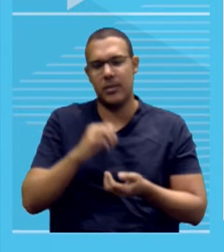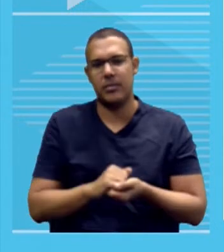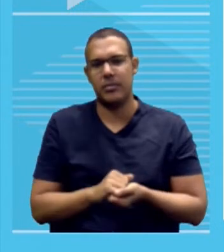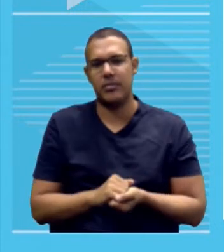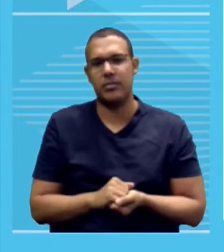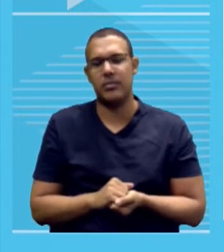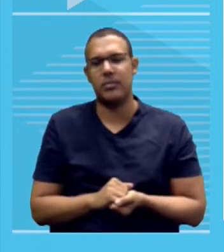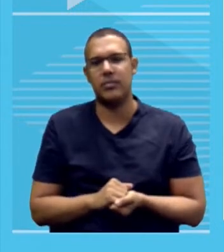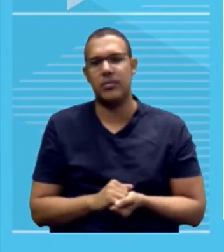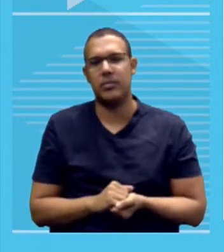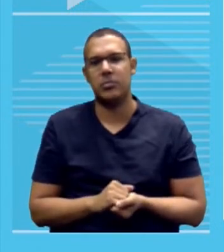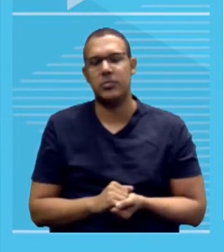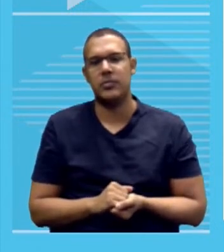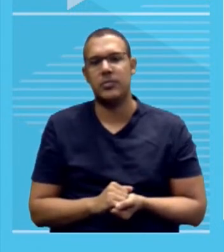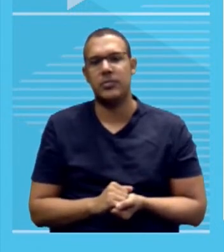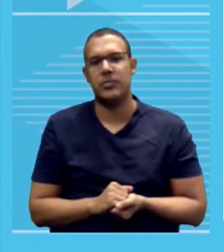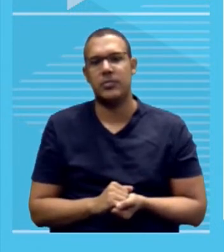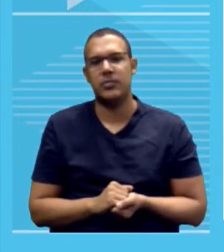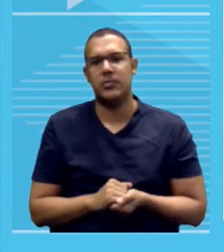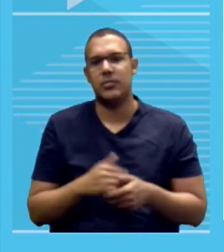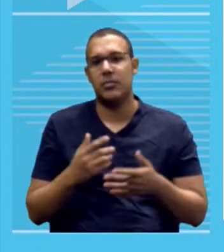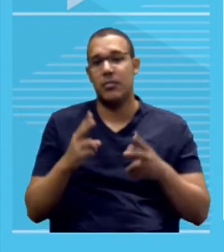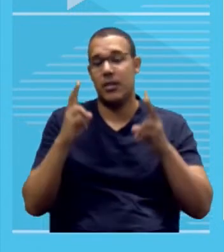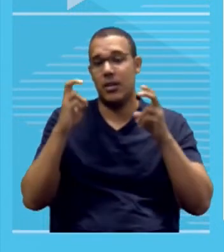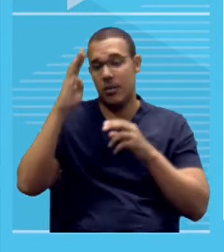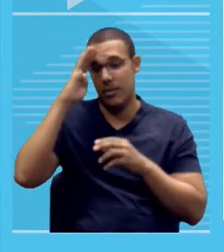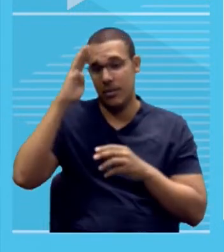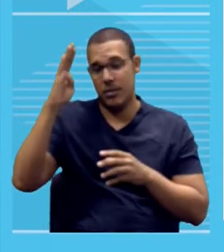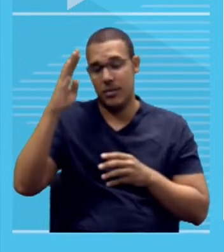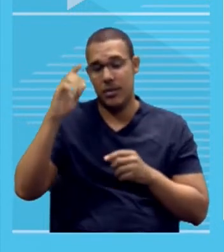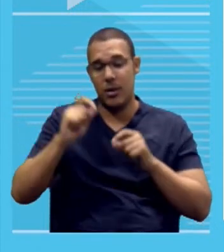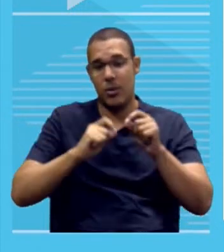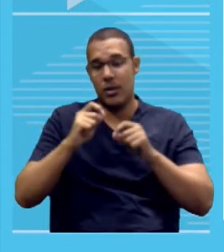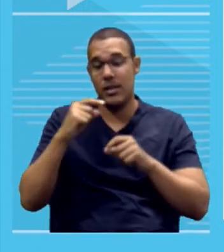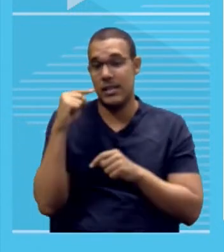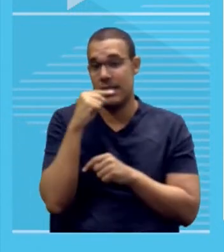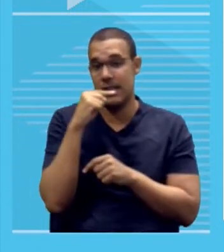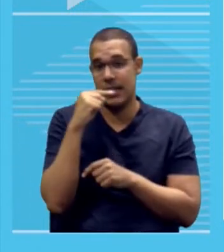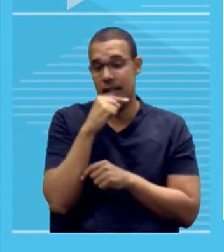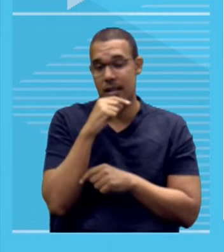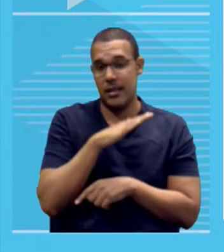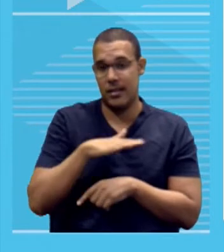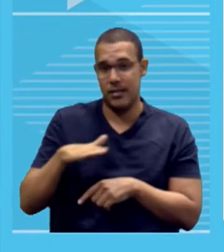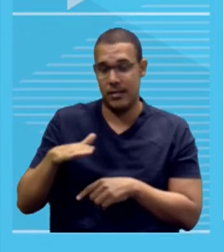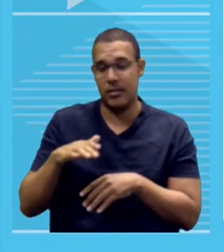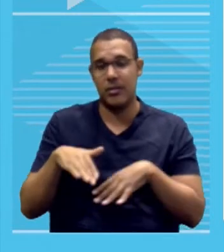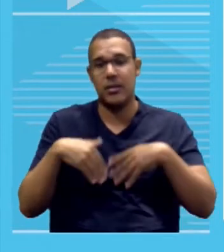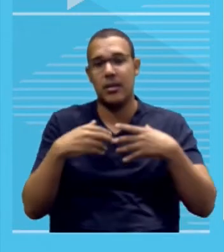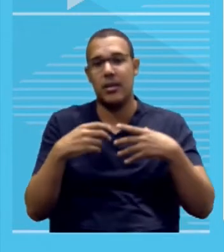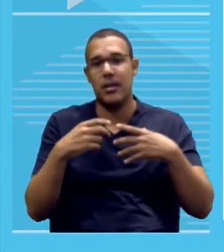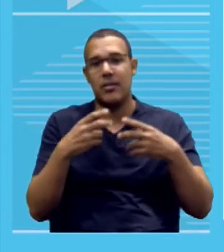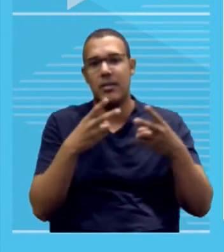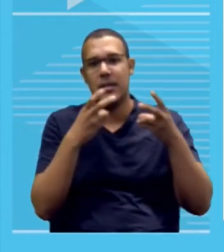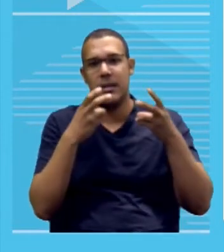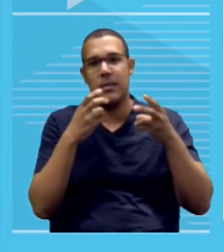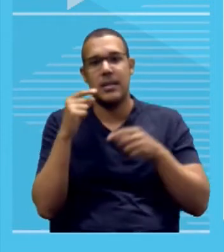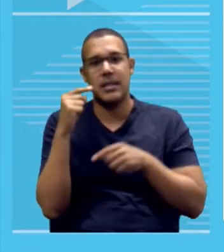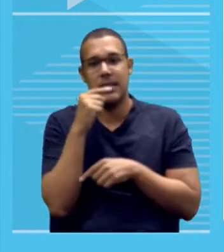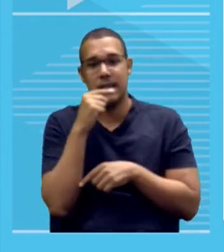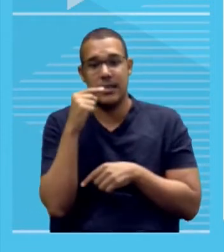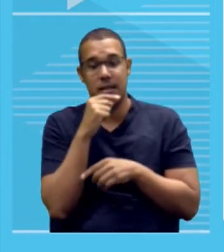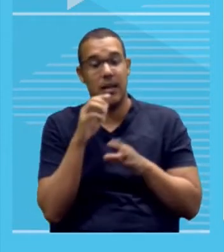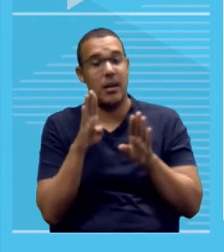assunto principal desse texto é um crime ambiental para criança você consegue perceber tanto o tubo de creme dental